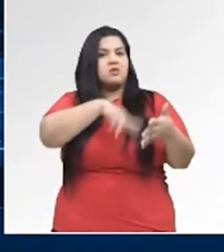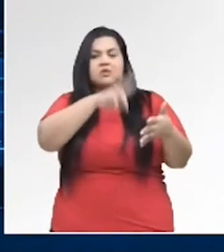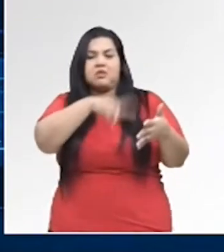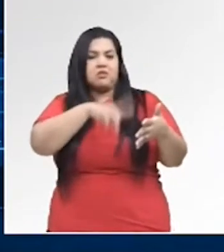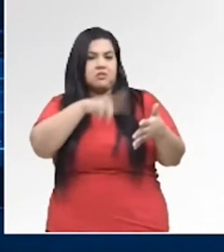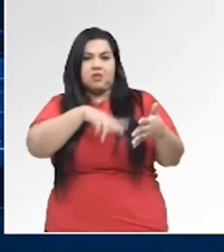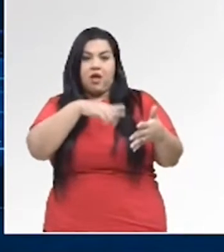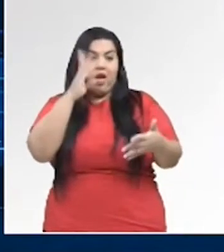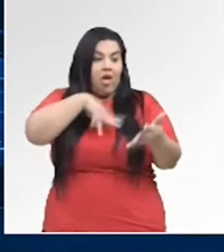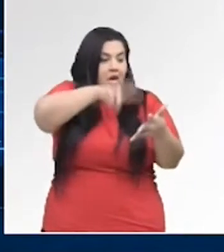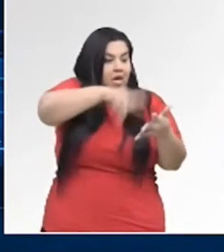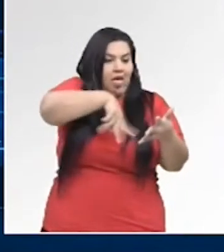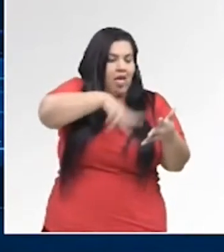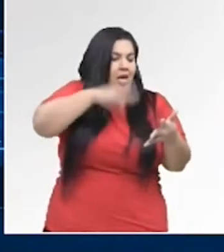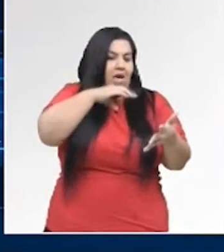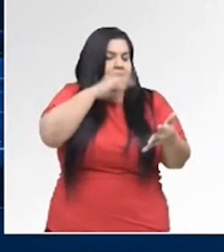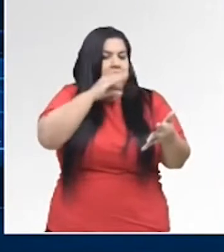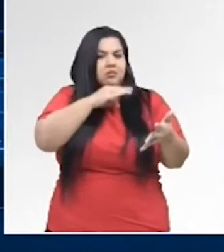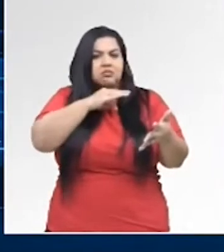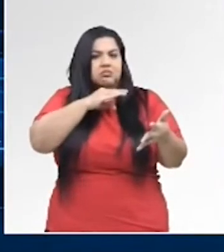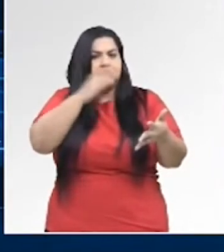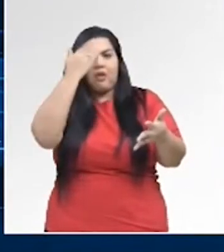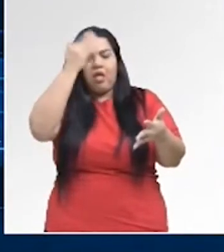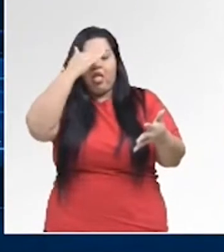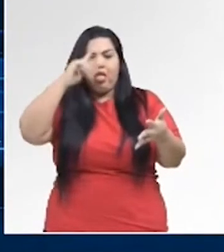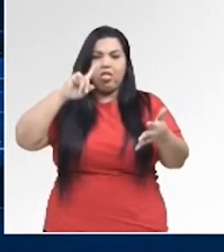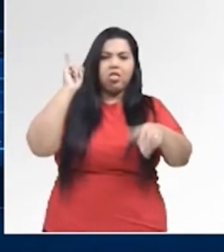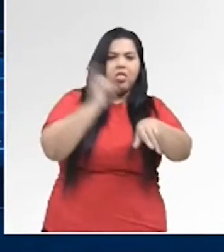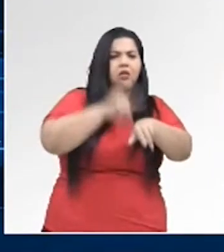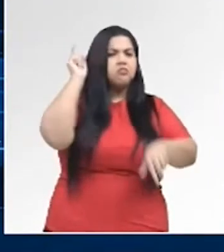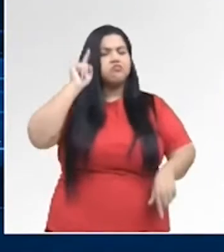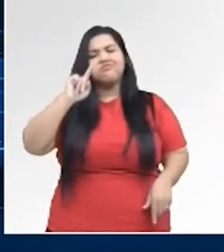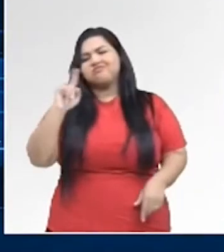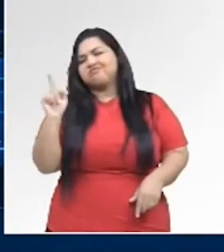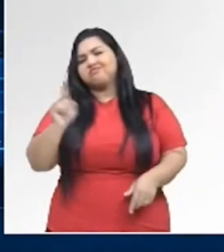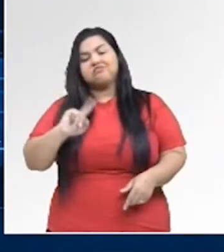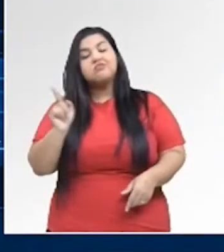e rapidamente consigo entender.